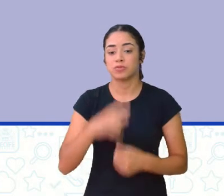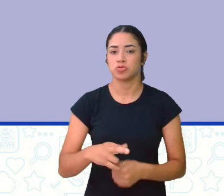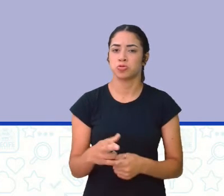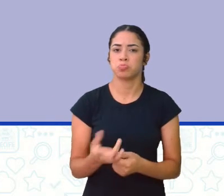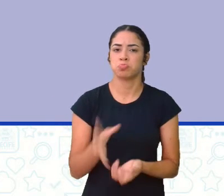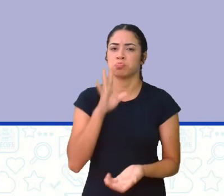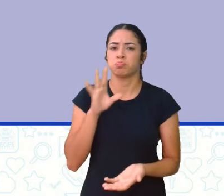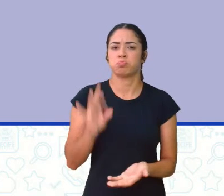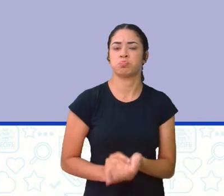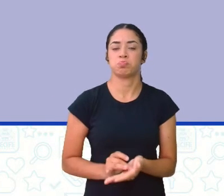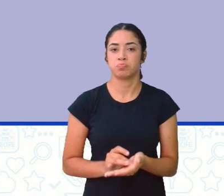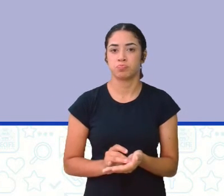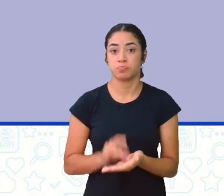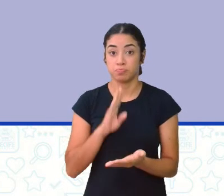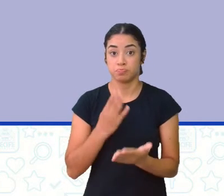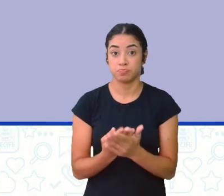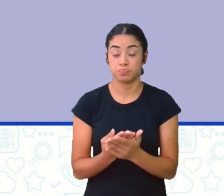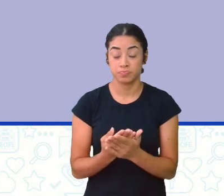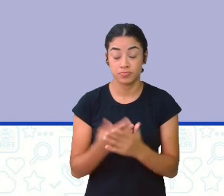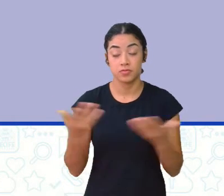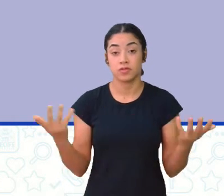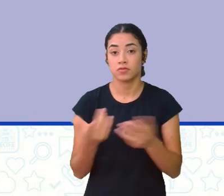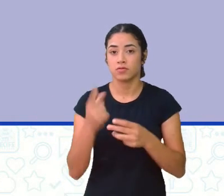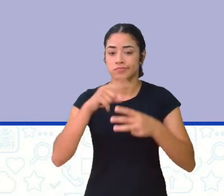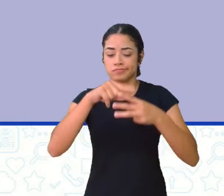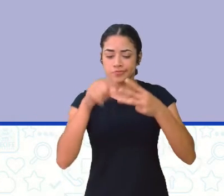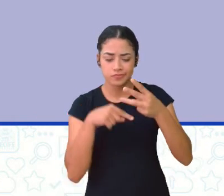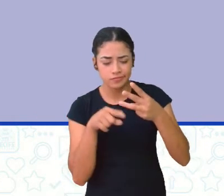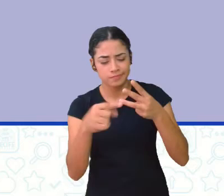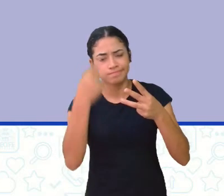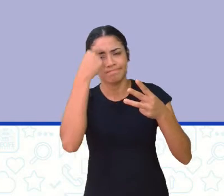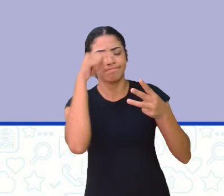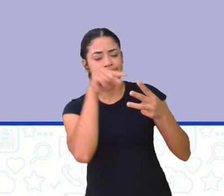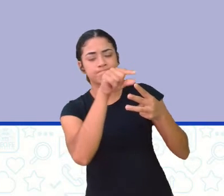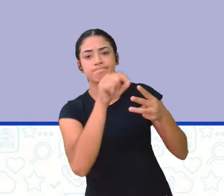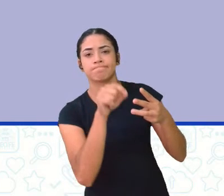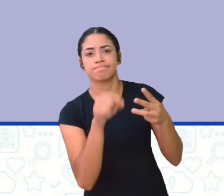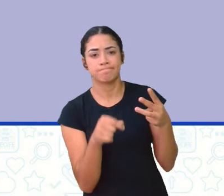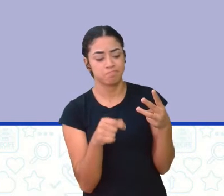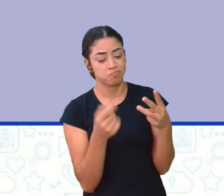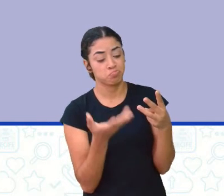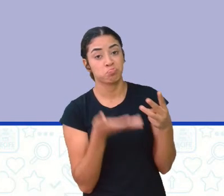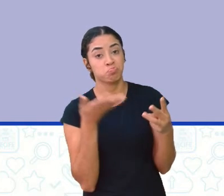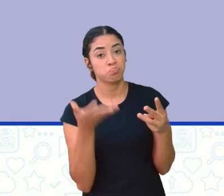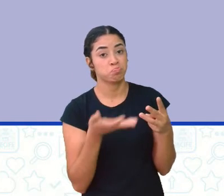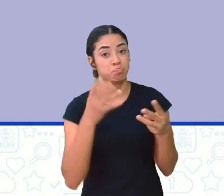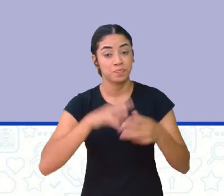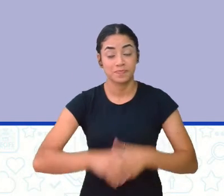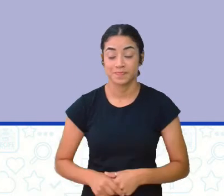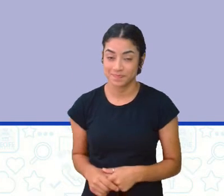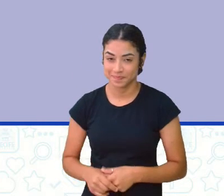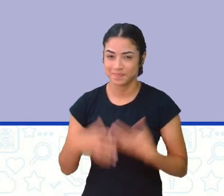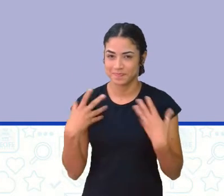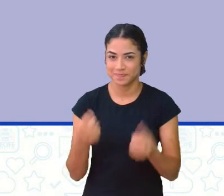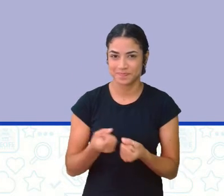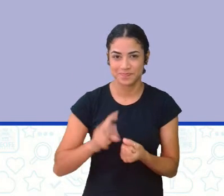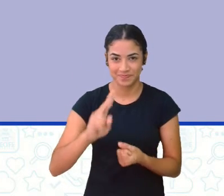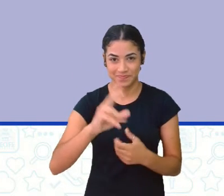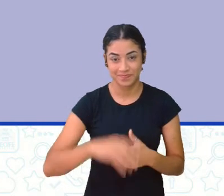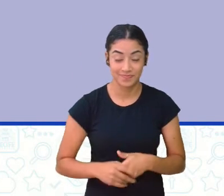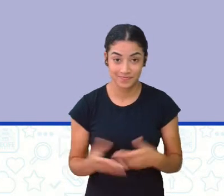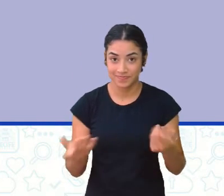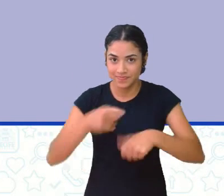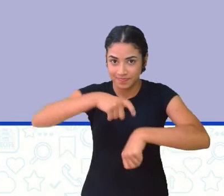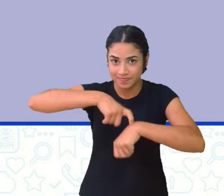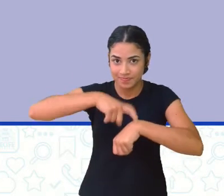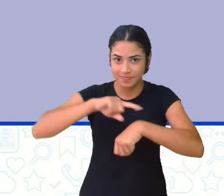por enquanto, vão levantando aí as hipóteses, o que é que vocês pensam a respeito de cada um desses questionamentos. Vamos lá? Hora da